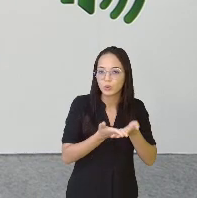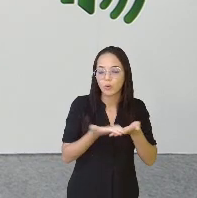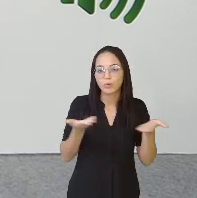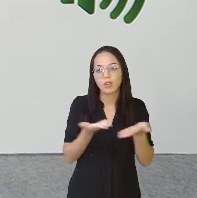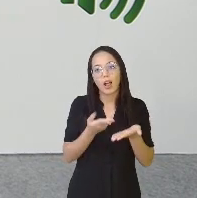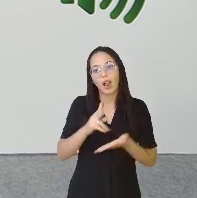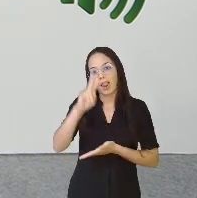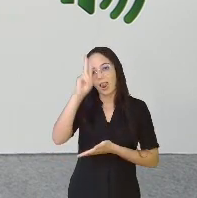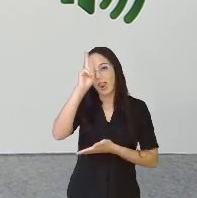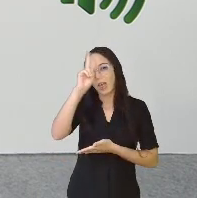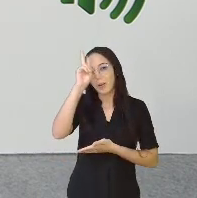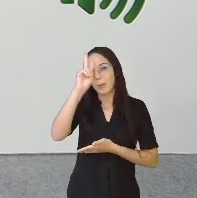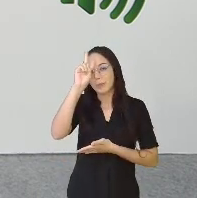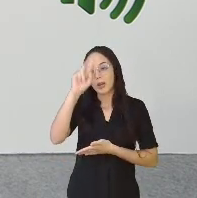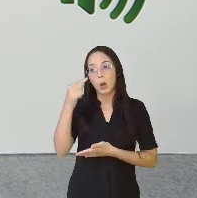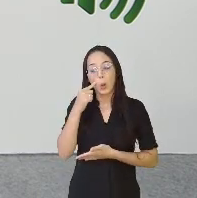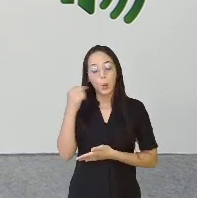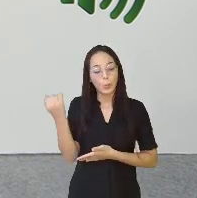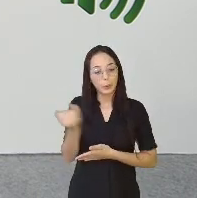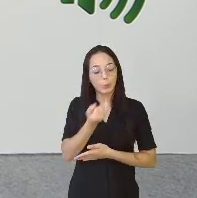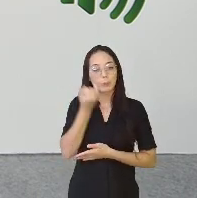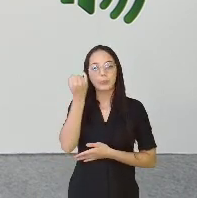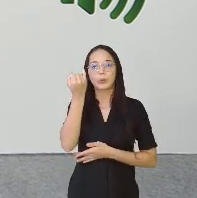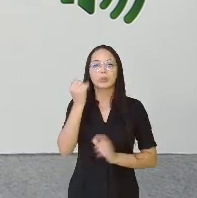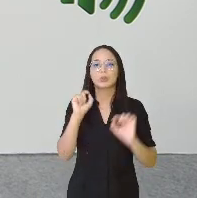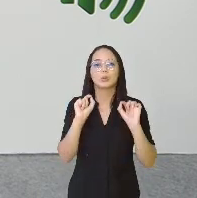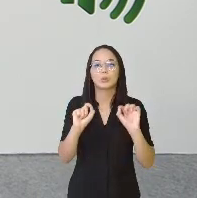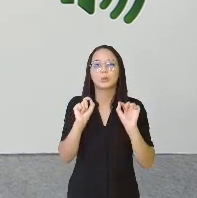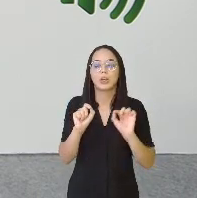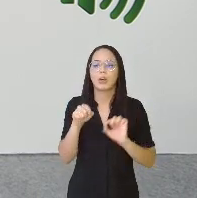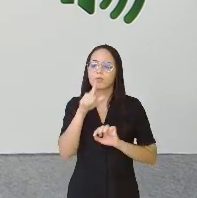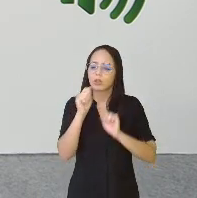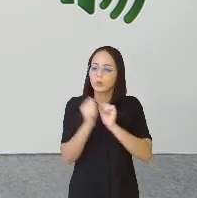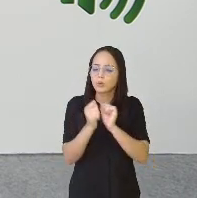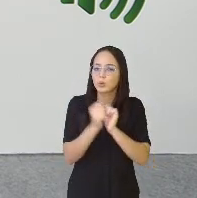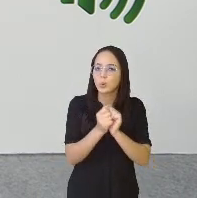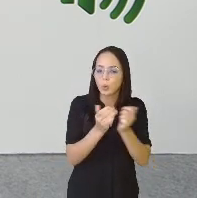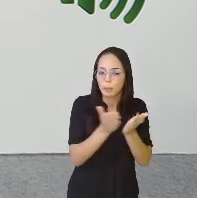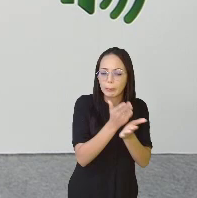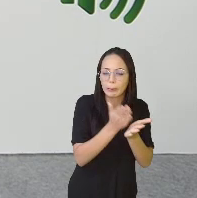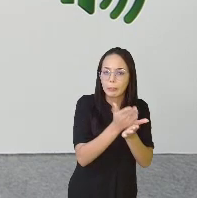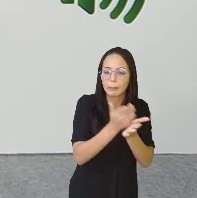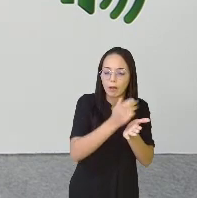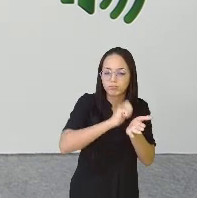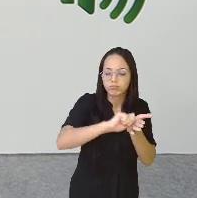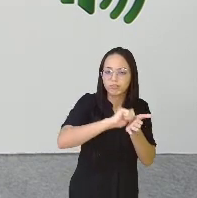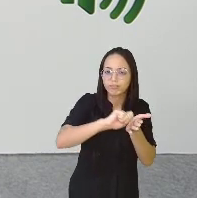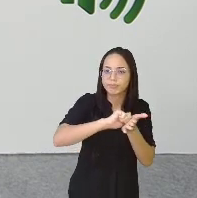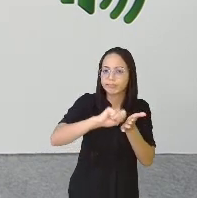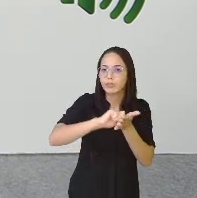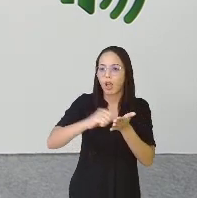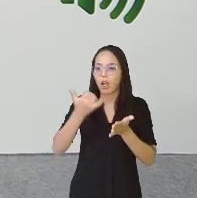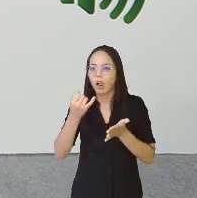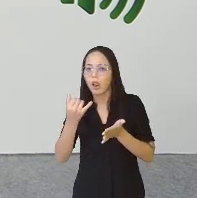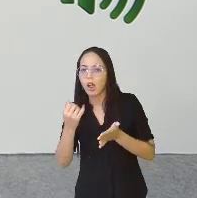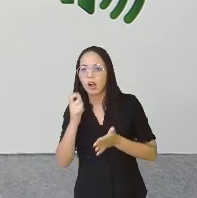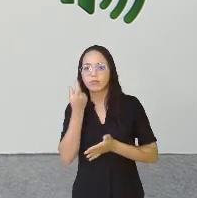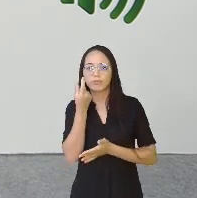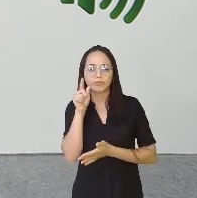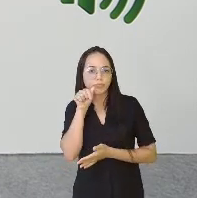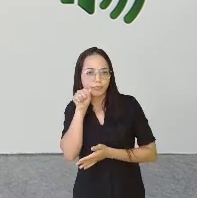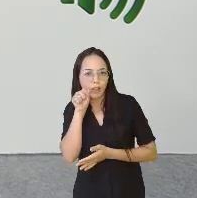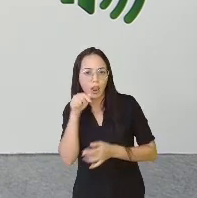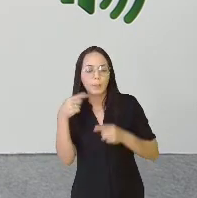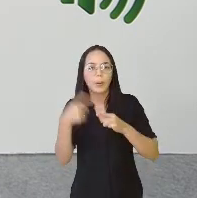pouquinho. Te lembrando que é muito importante você ter ao seu lado um caderninho de anotações, sua caneta, seu lápis, porque você